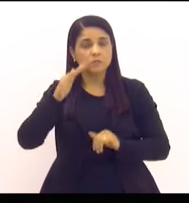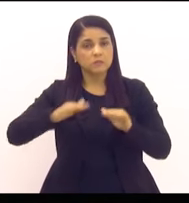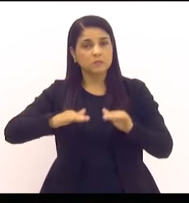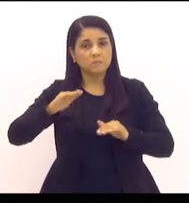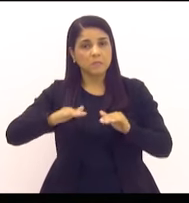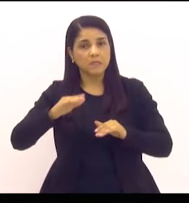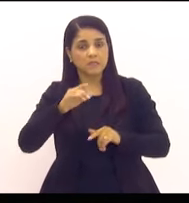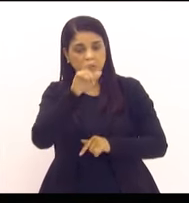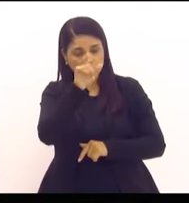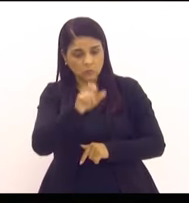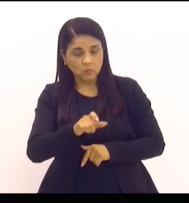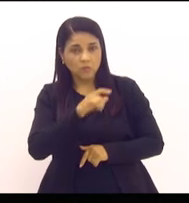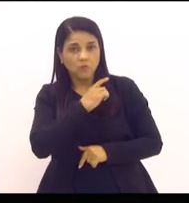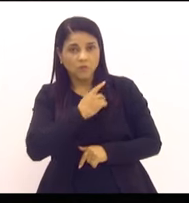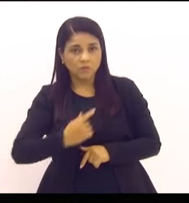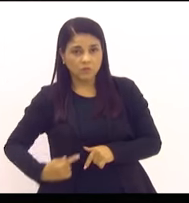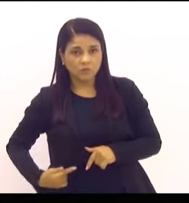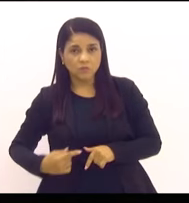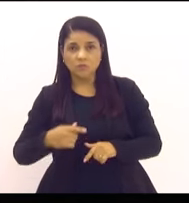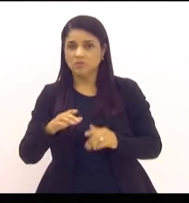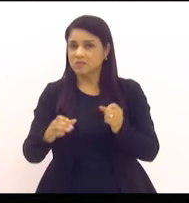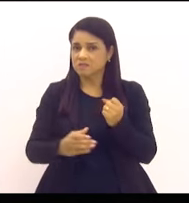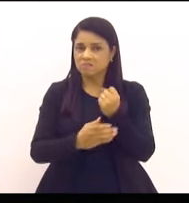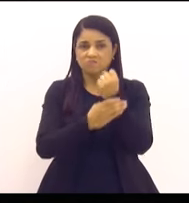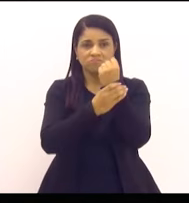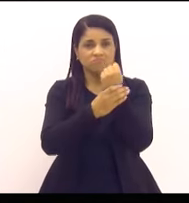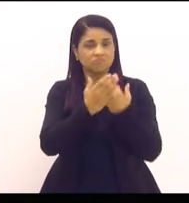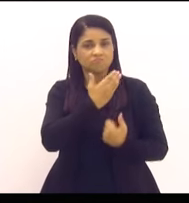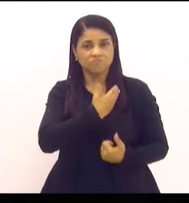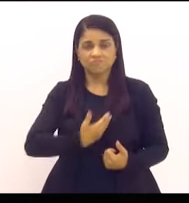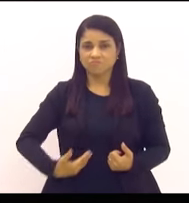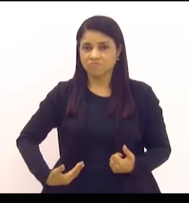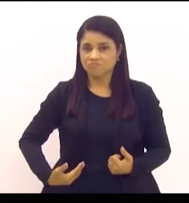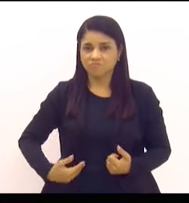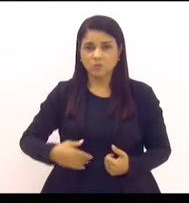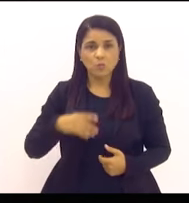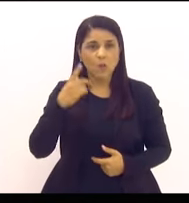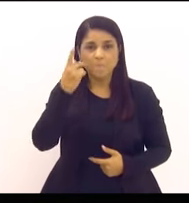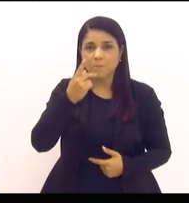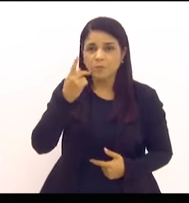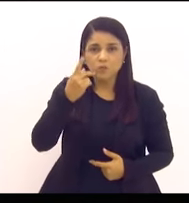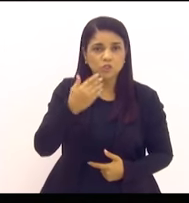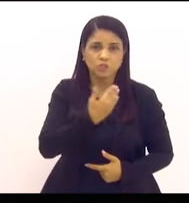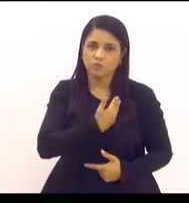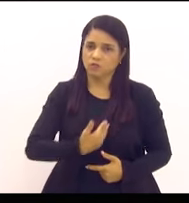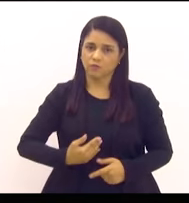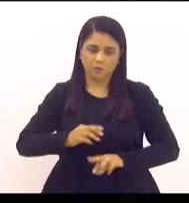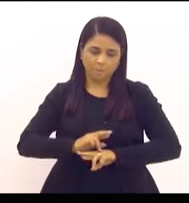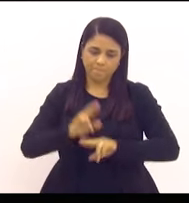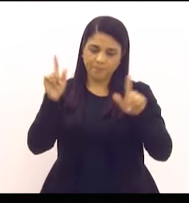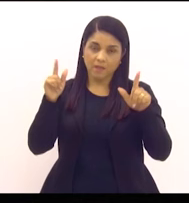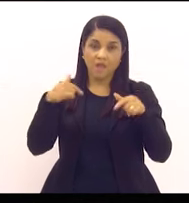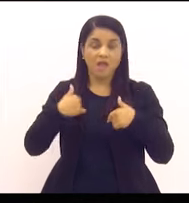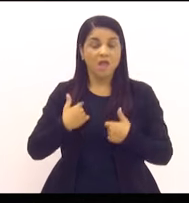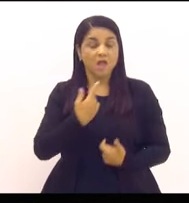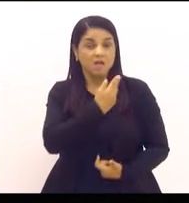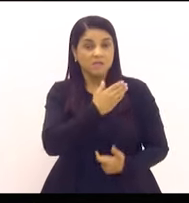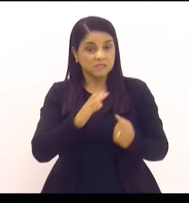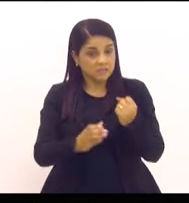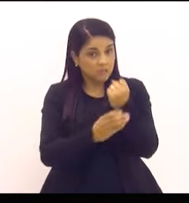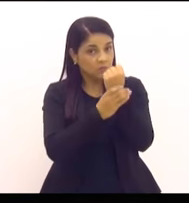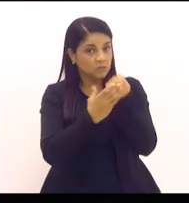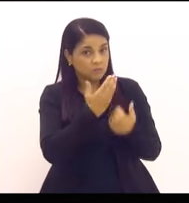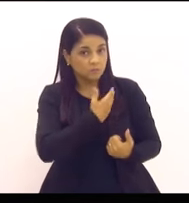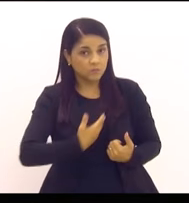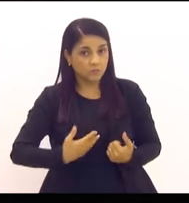governo. Porque a segurança pública não é política de governo. A segurança pública é política de Estado. E,